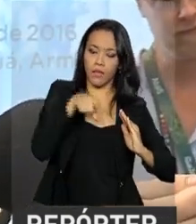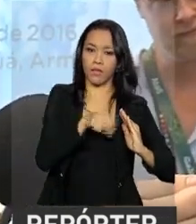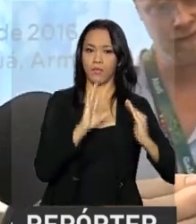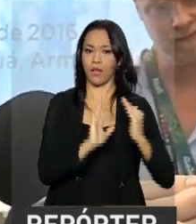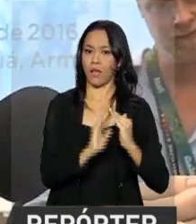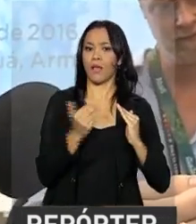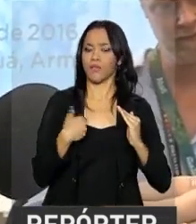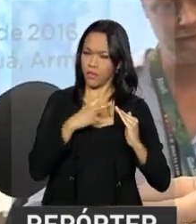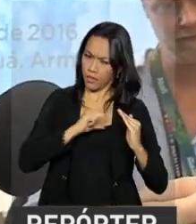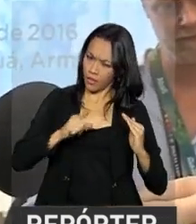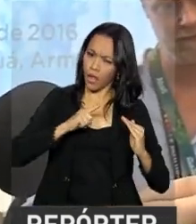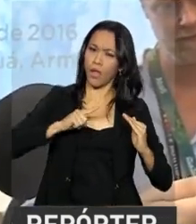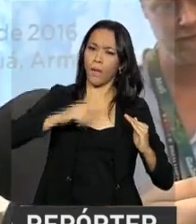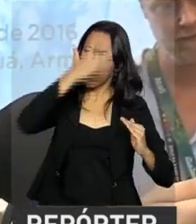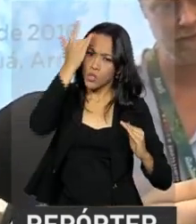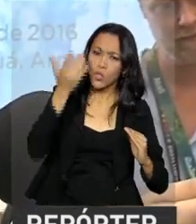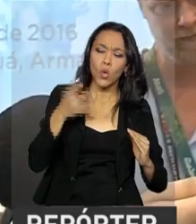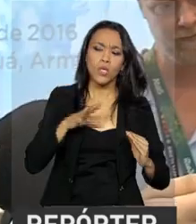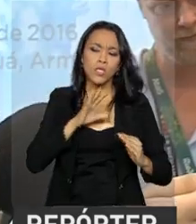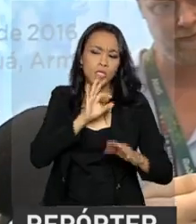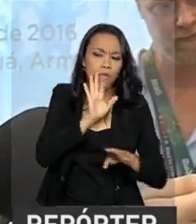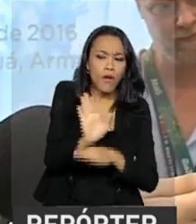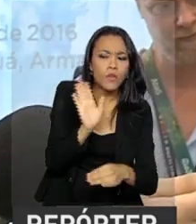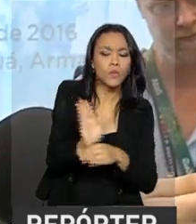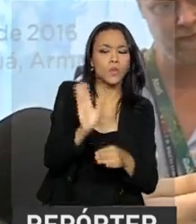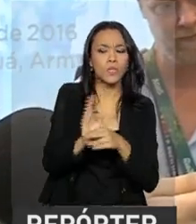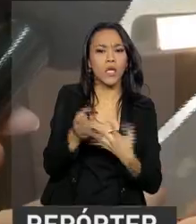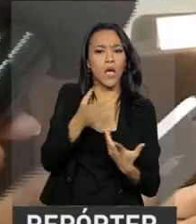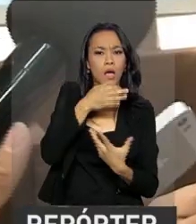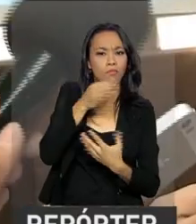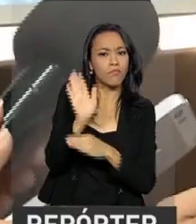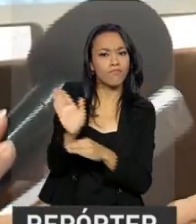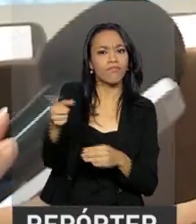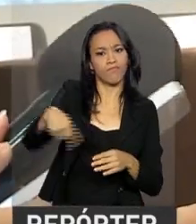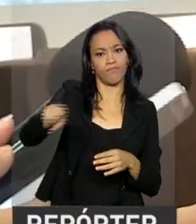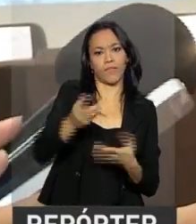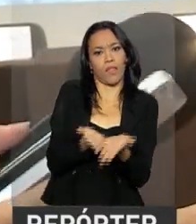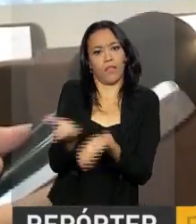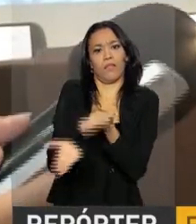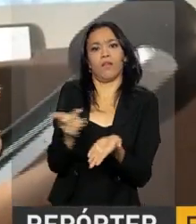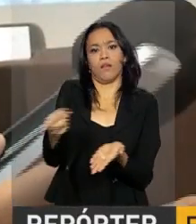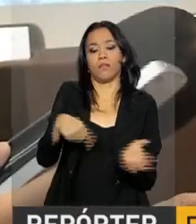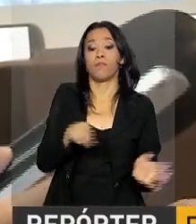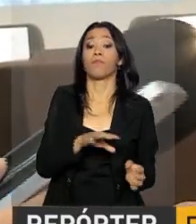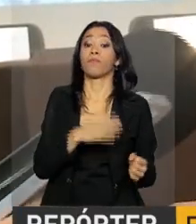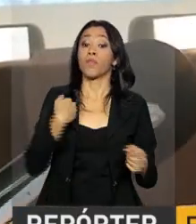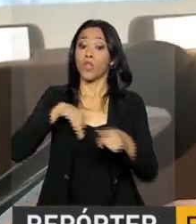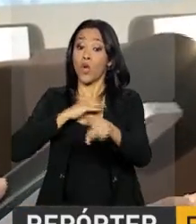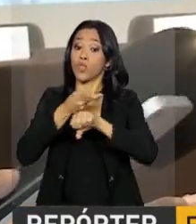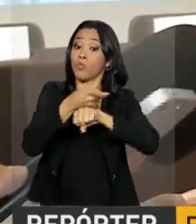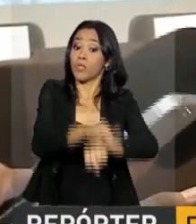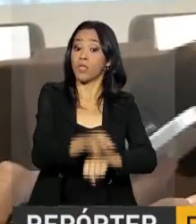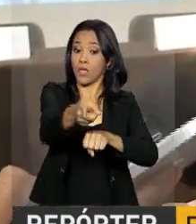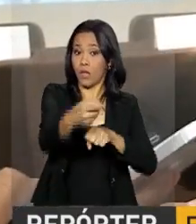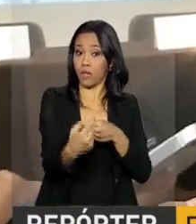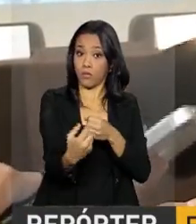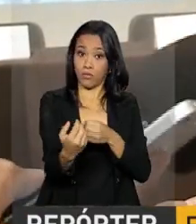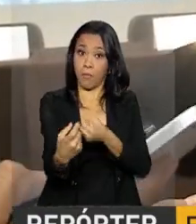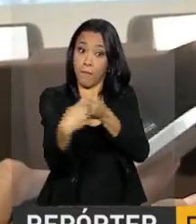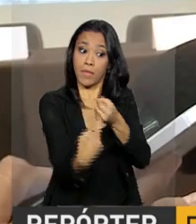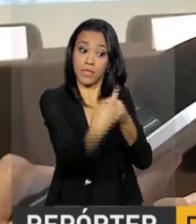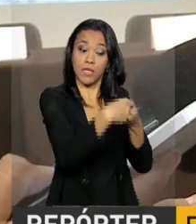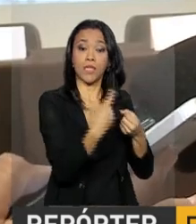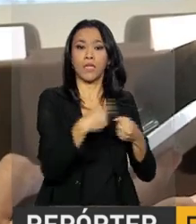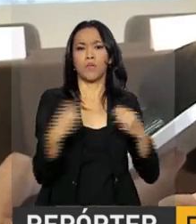casa, que elas terão pessoas que vão ter ouvidos para poder atendê-las. Nós estamos buscando parcerias com todos os ministérios do governo